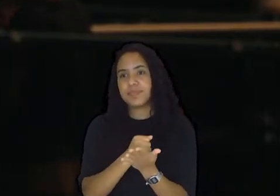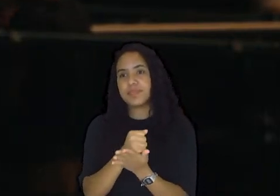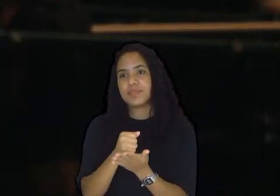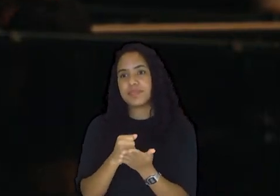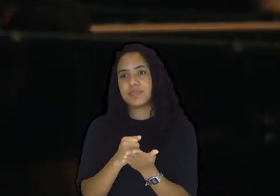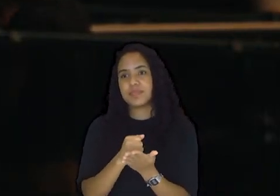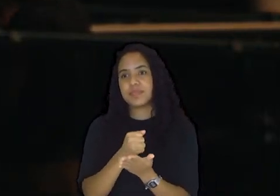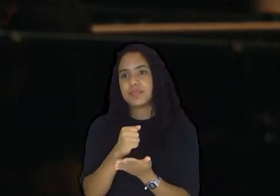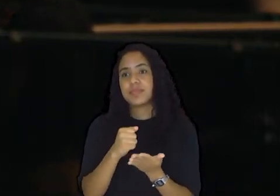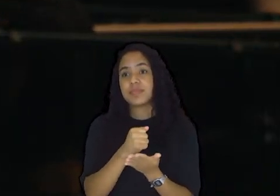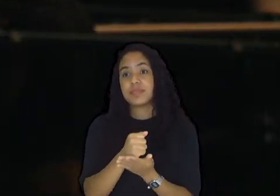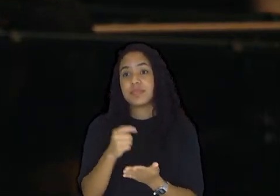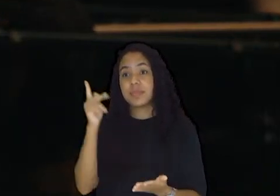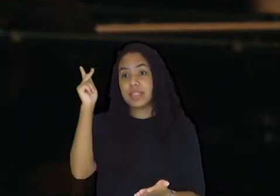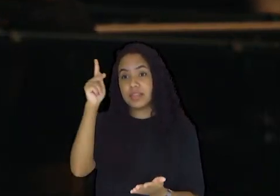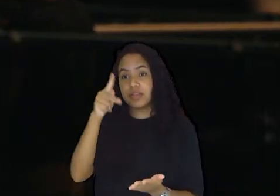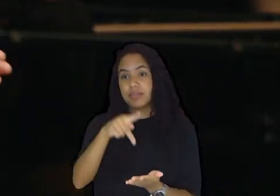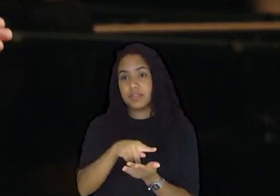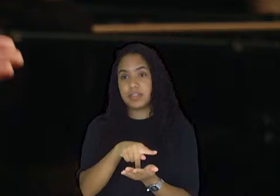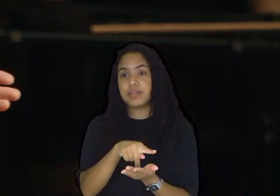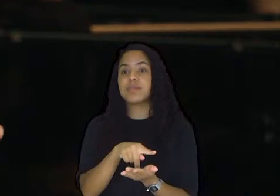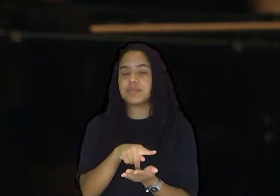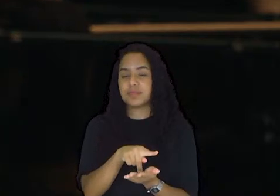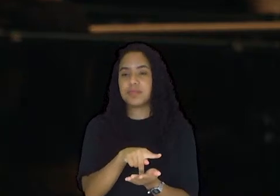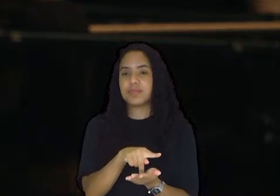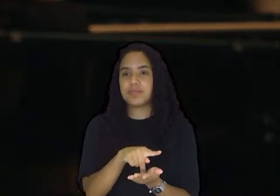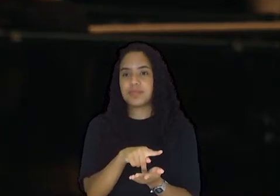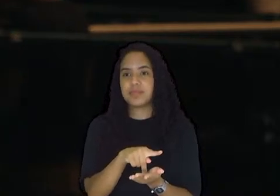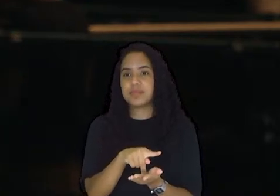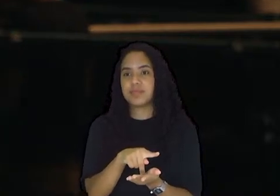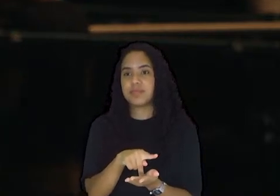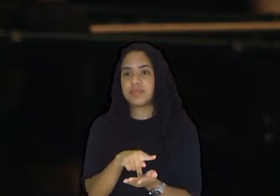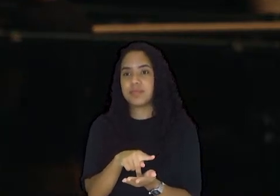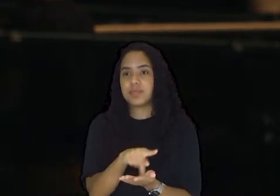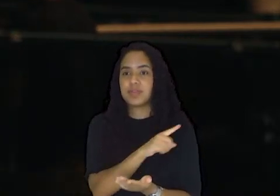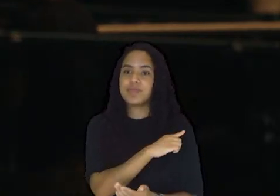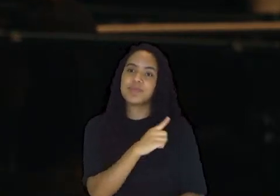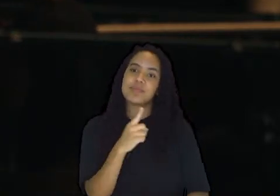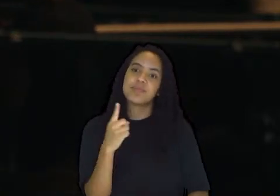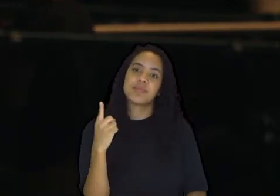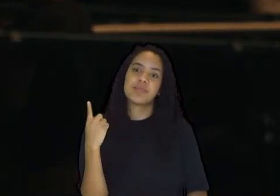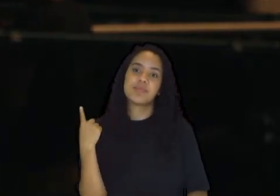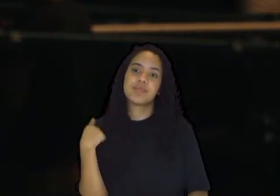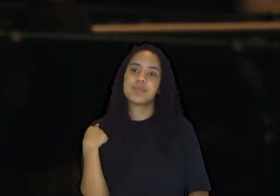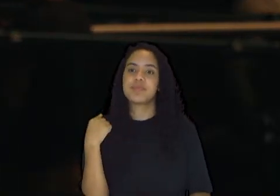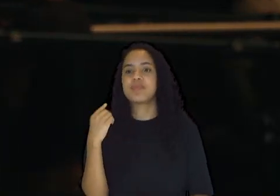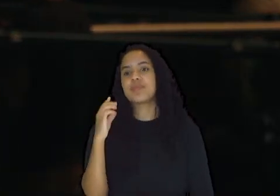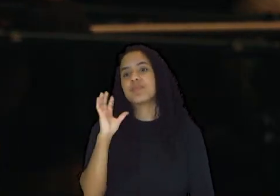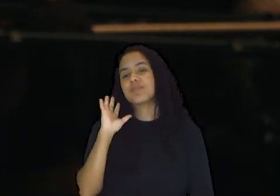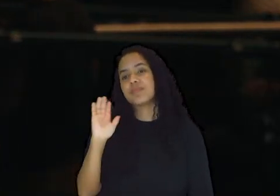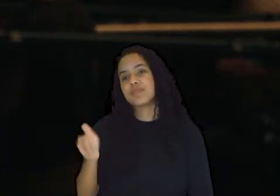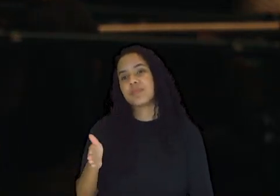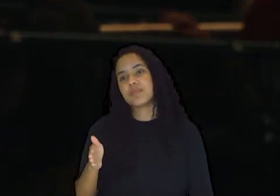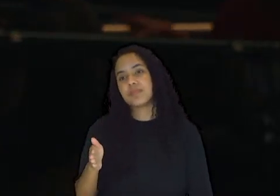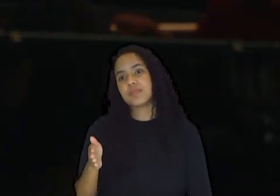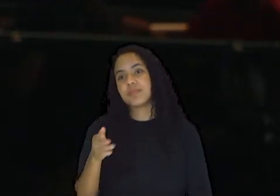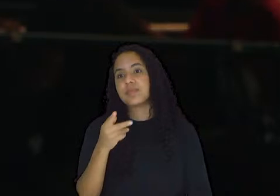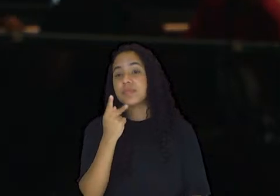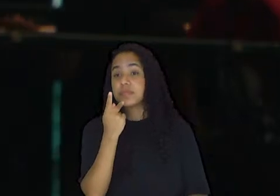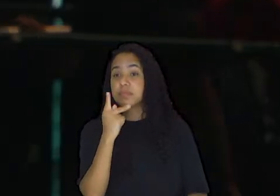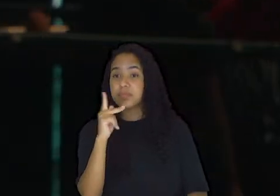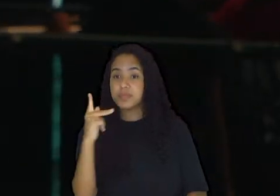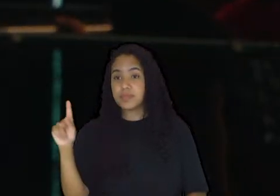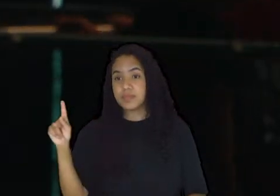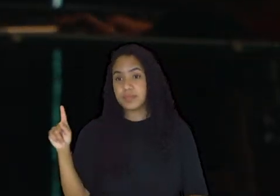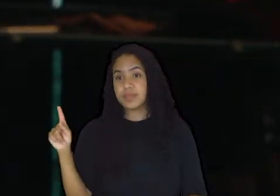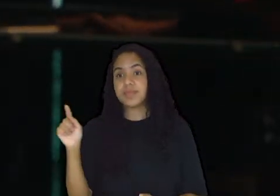na verdade. Nós temos falado aqui a respeito de crer certo para